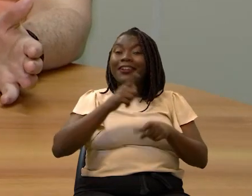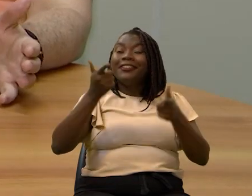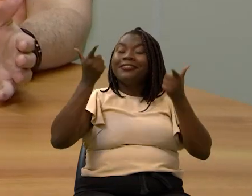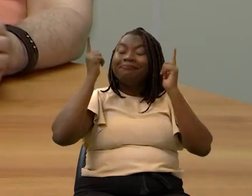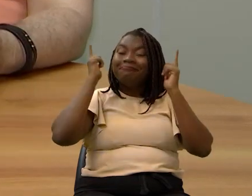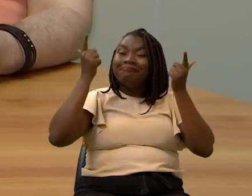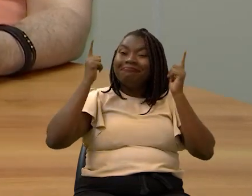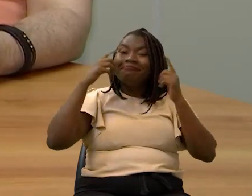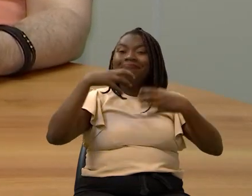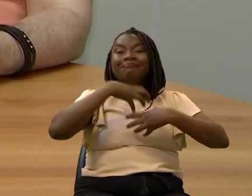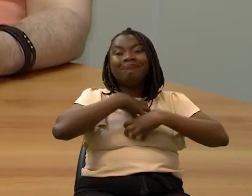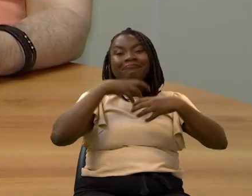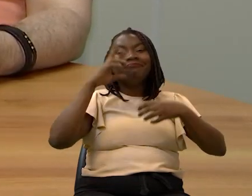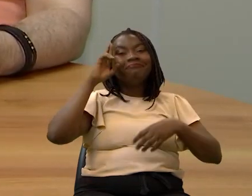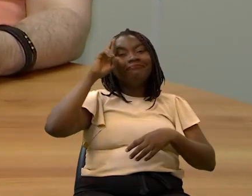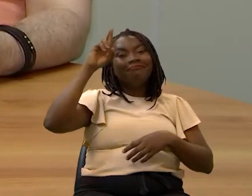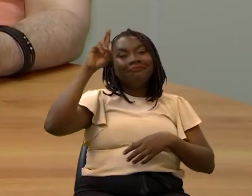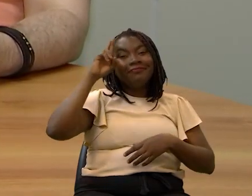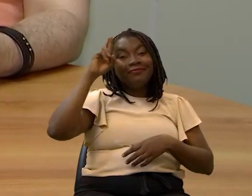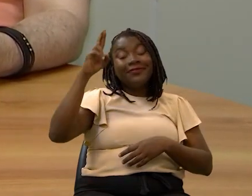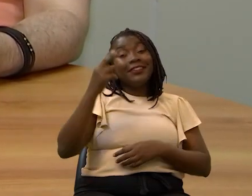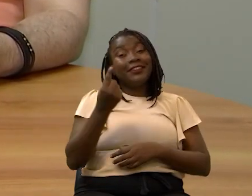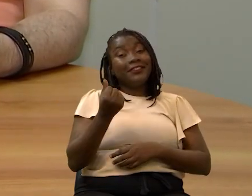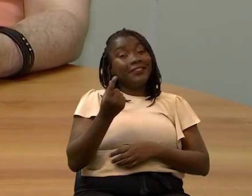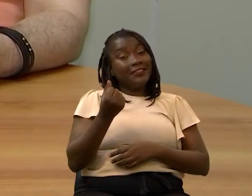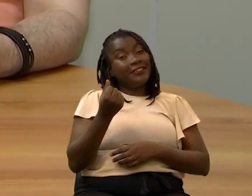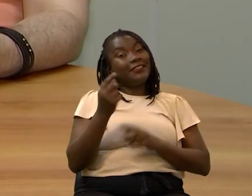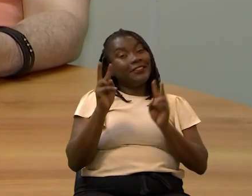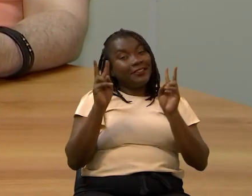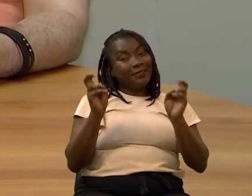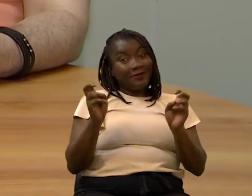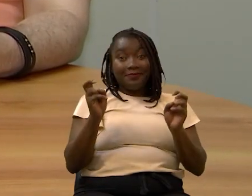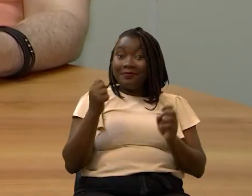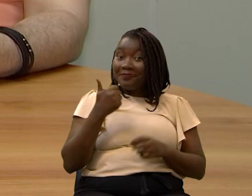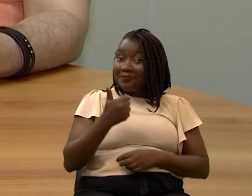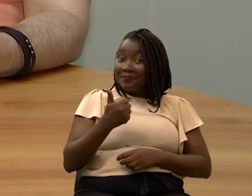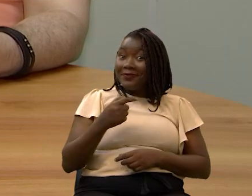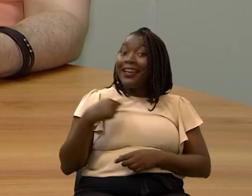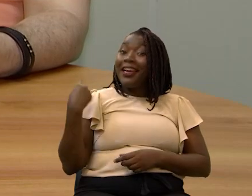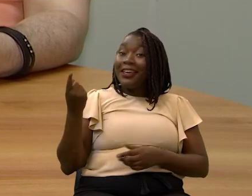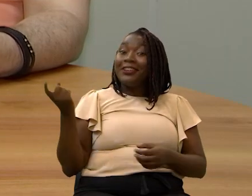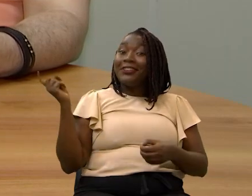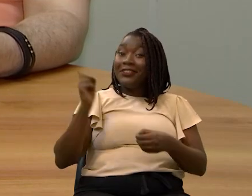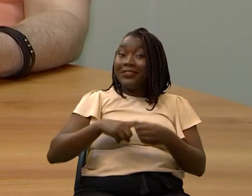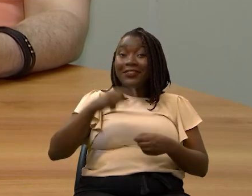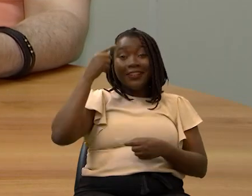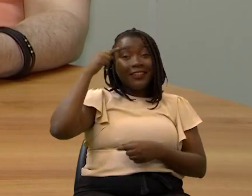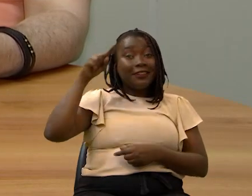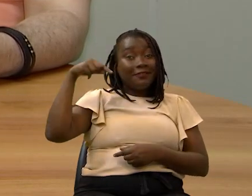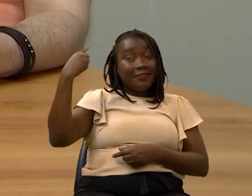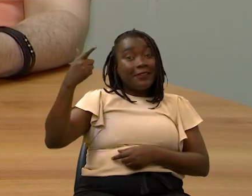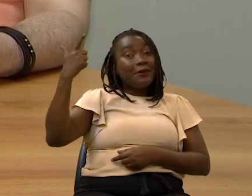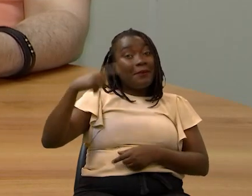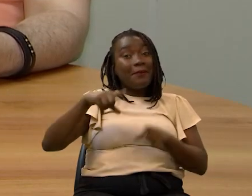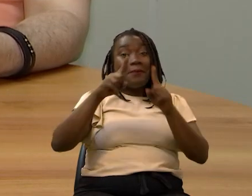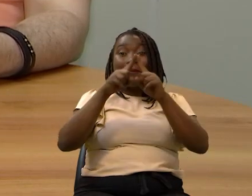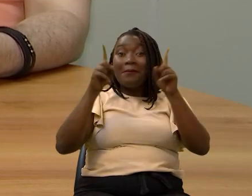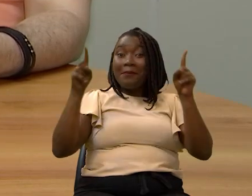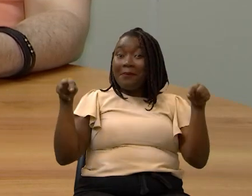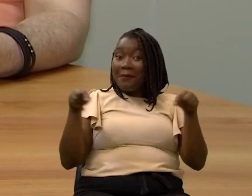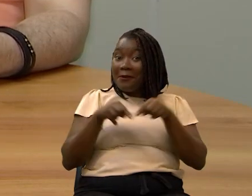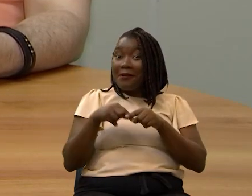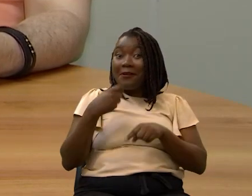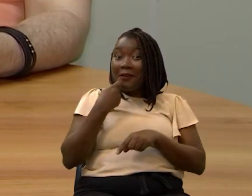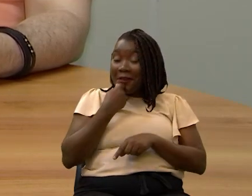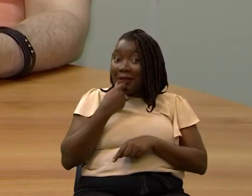também conseguir se divertir de uma forma responsável financeiramente falando. Beleza? A gente volta na semana que vem